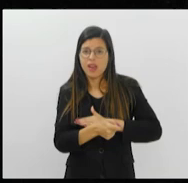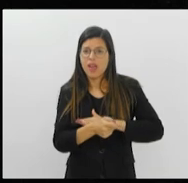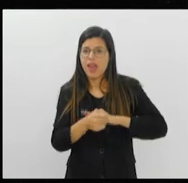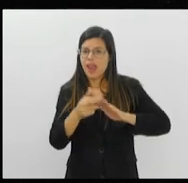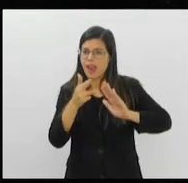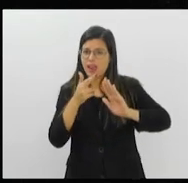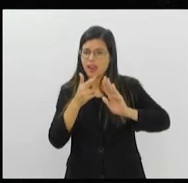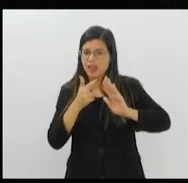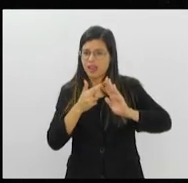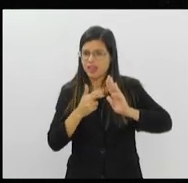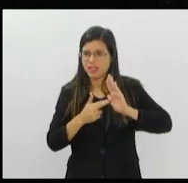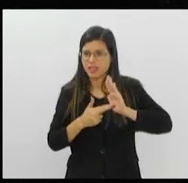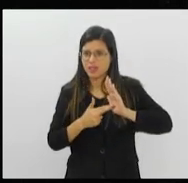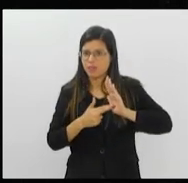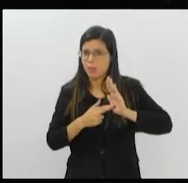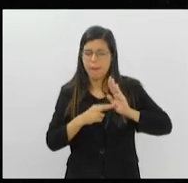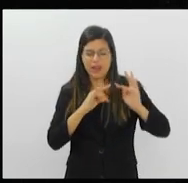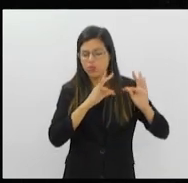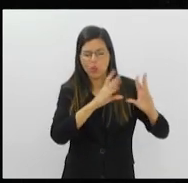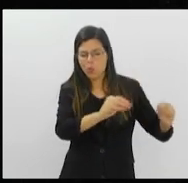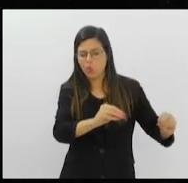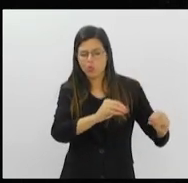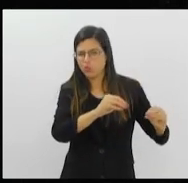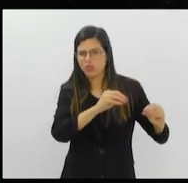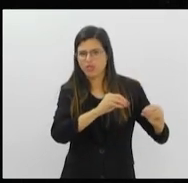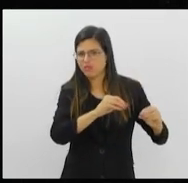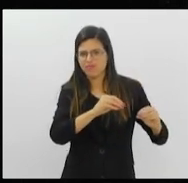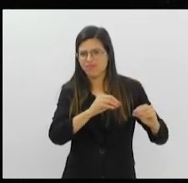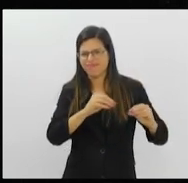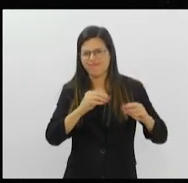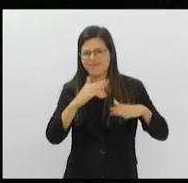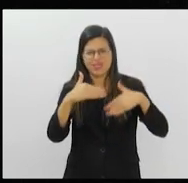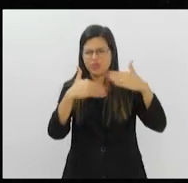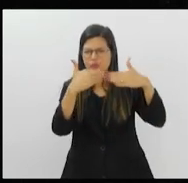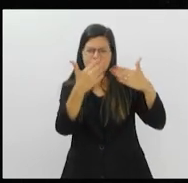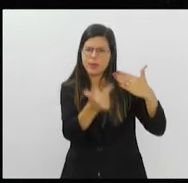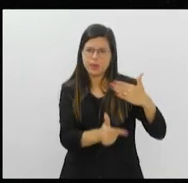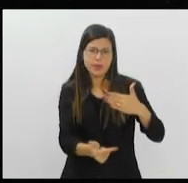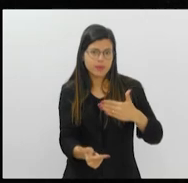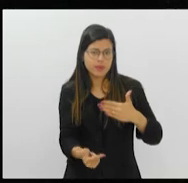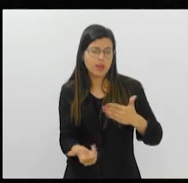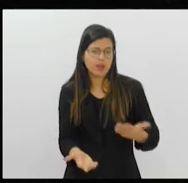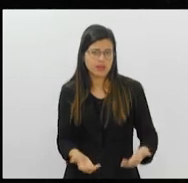geral, não promove desenvolvimento.